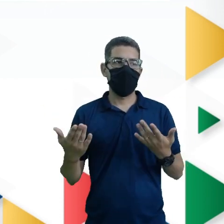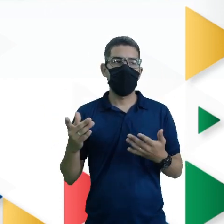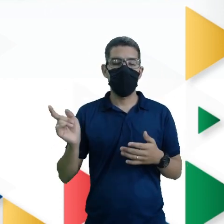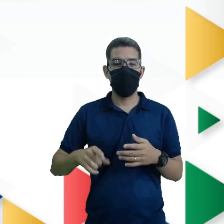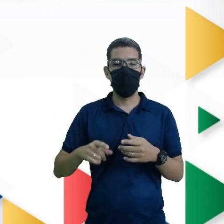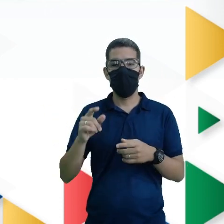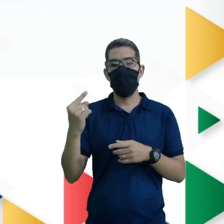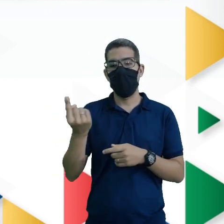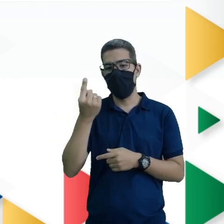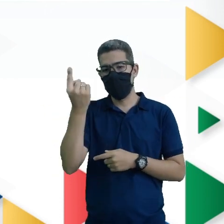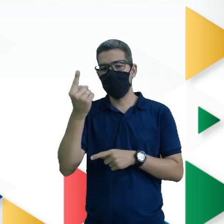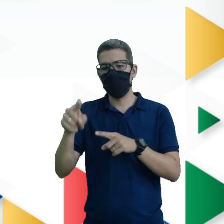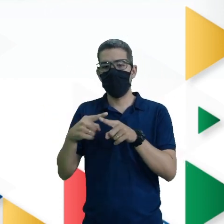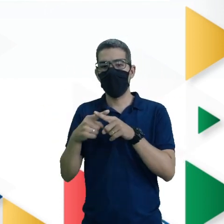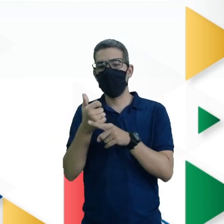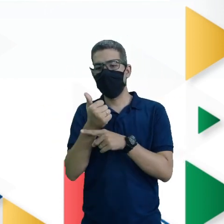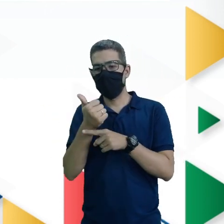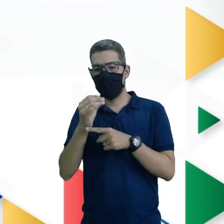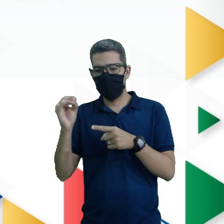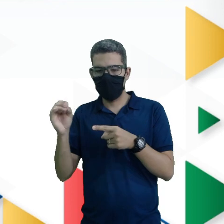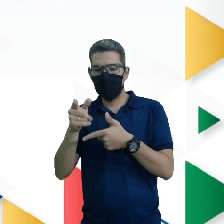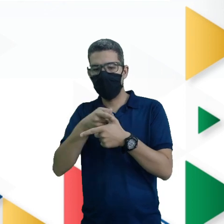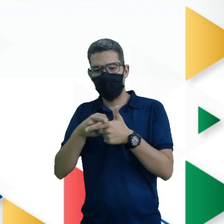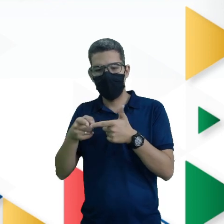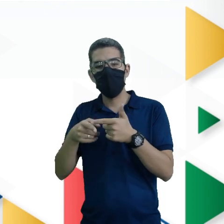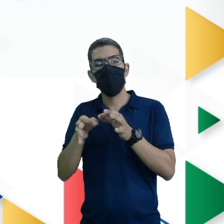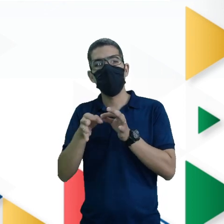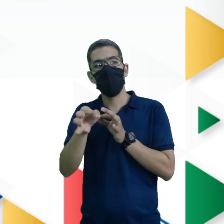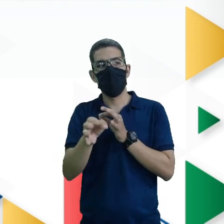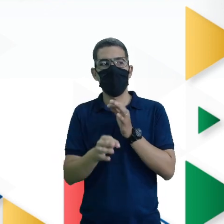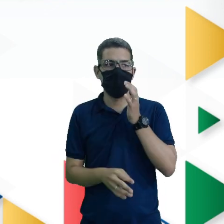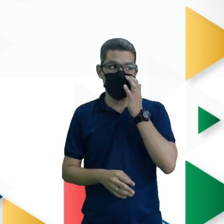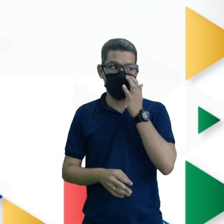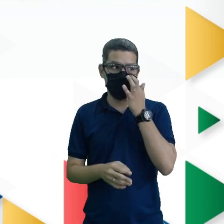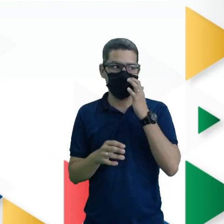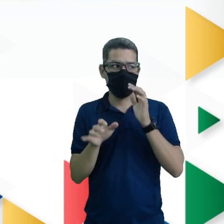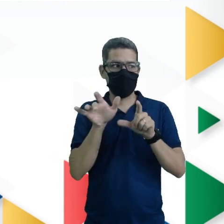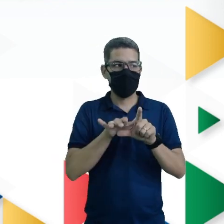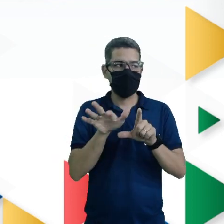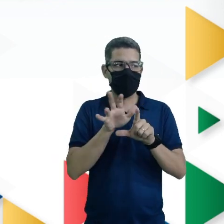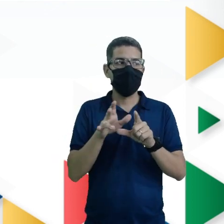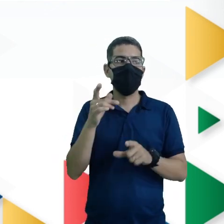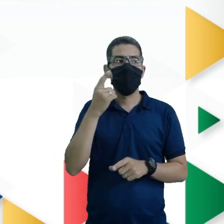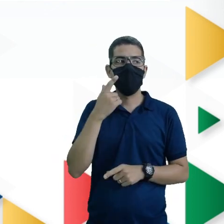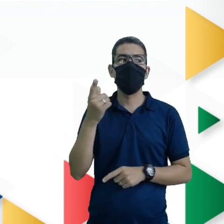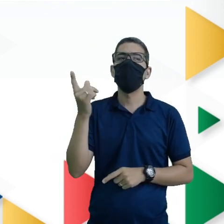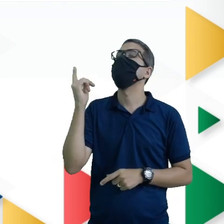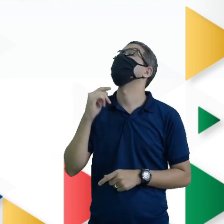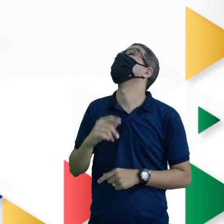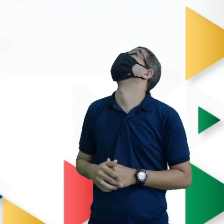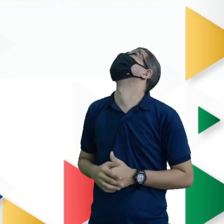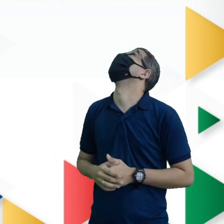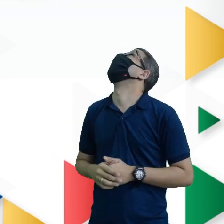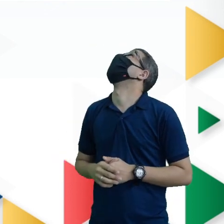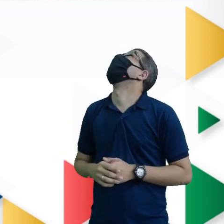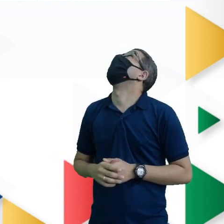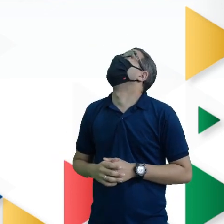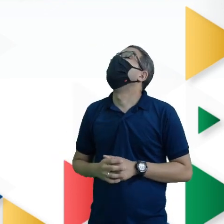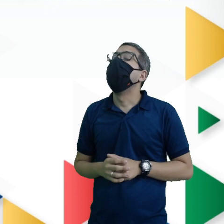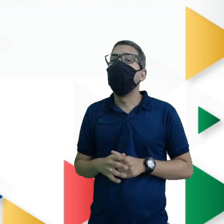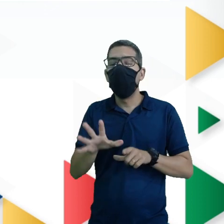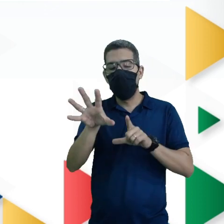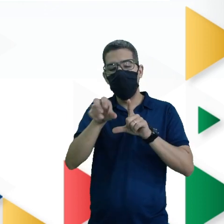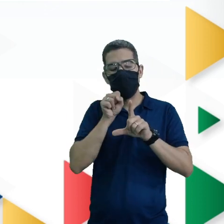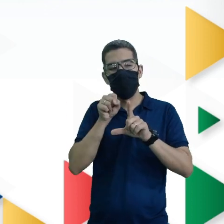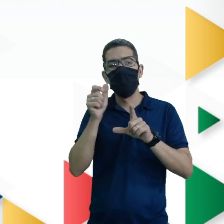100 dividido pelo comprimento. Quer saber um pouquinho mais? Aponta a câmera do teu celular para esse QR Code aí, você vai baixar um monte de informações